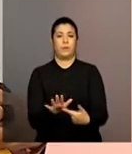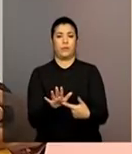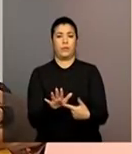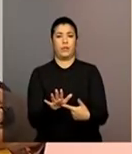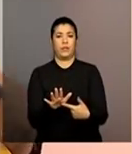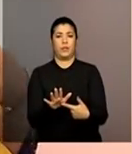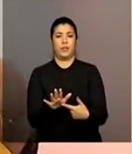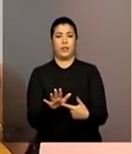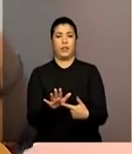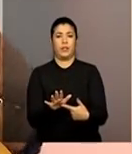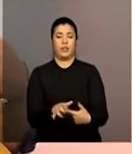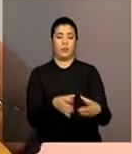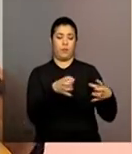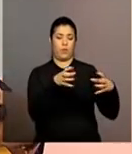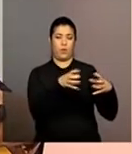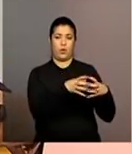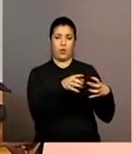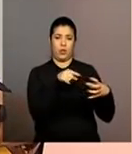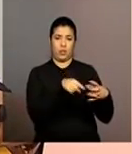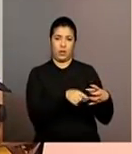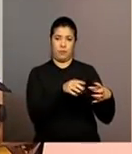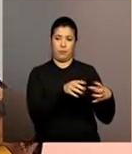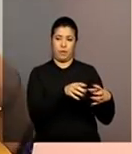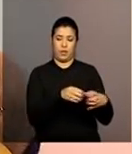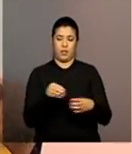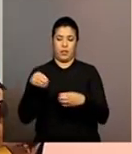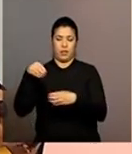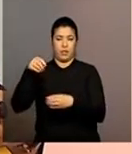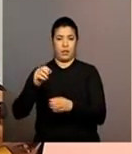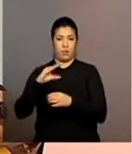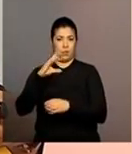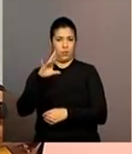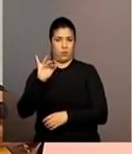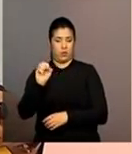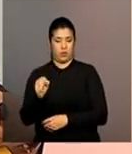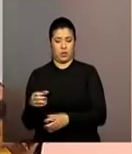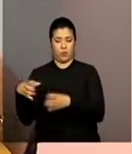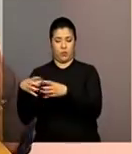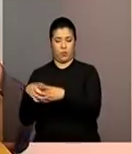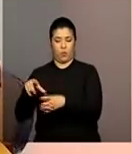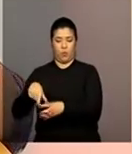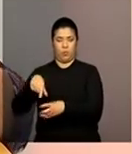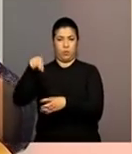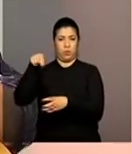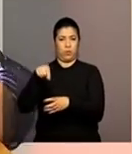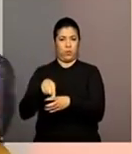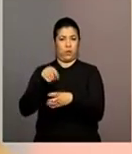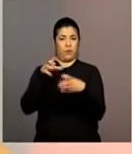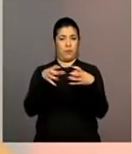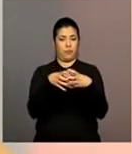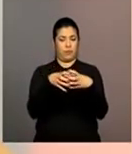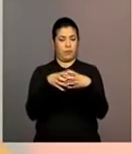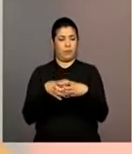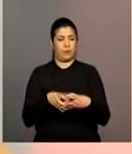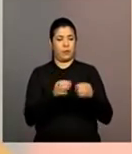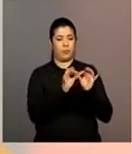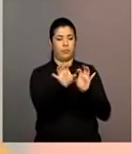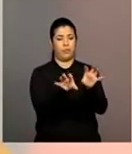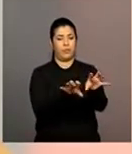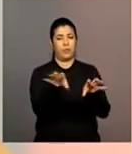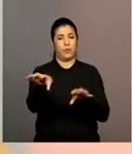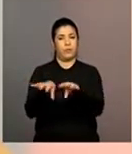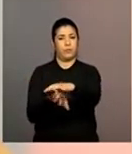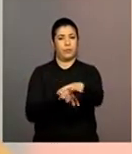equipe como equipe constitutiva do Cris não pode ser separada né e um elemento significativo também